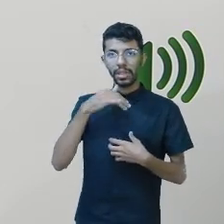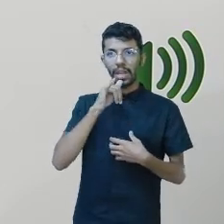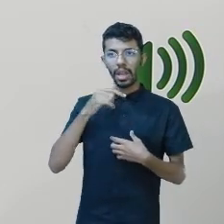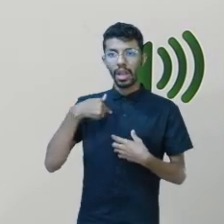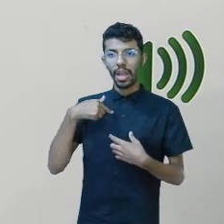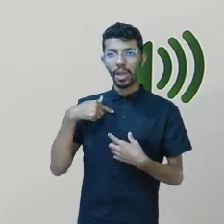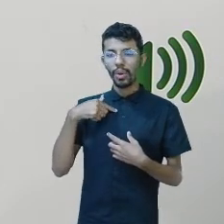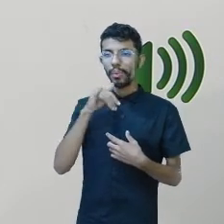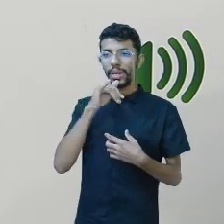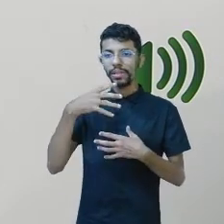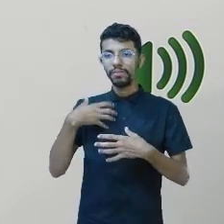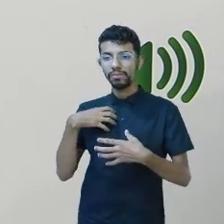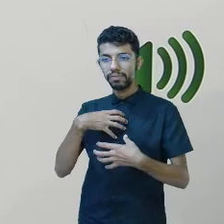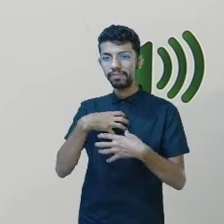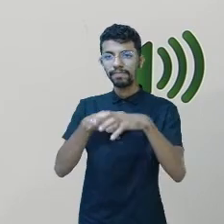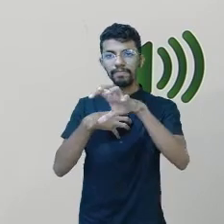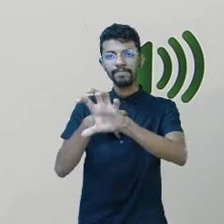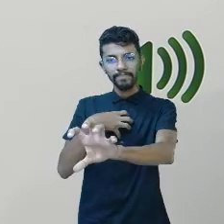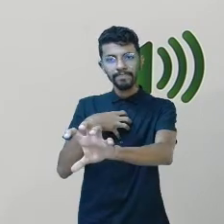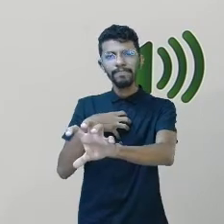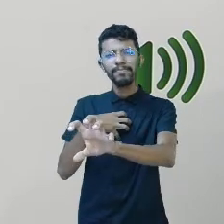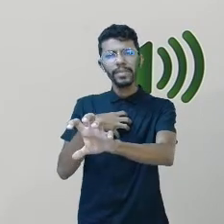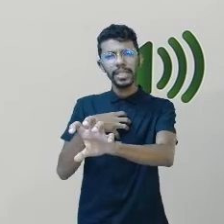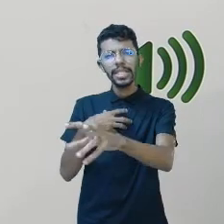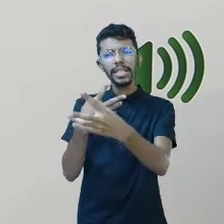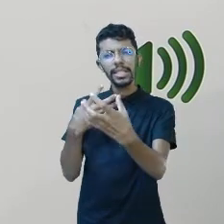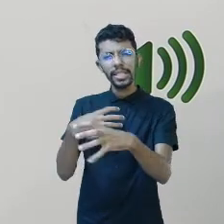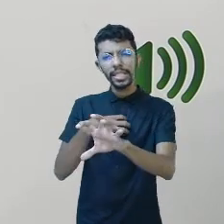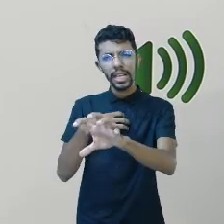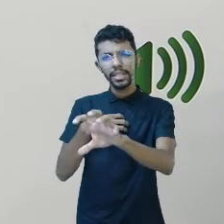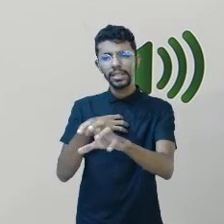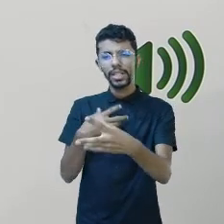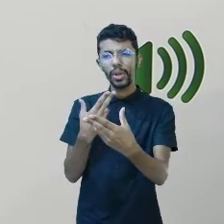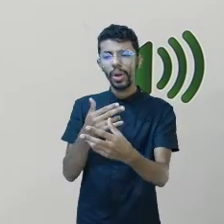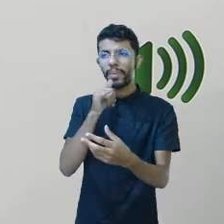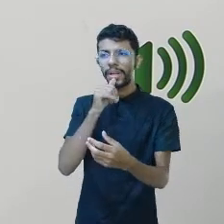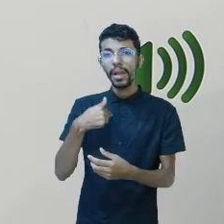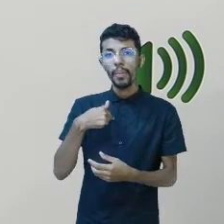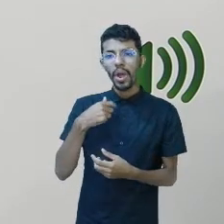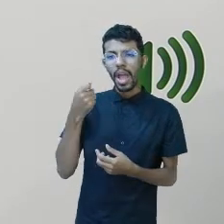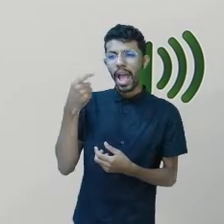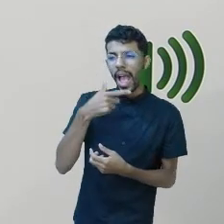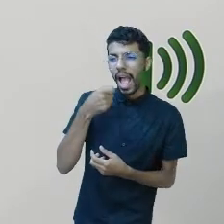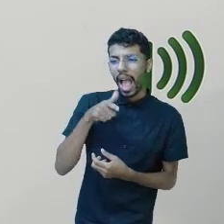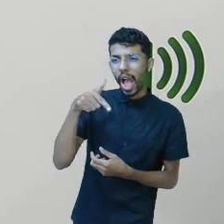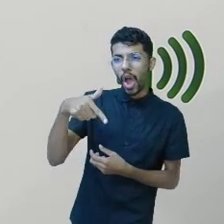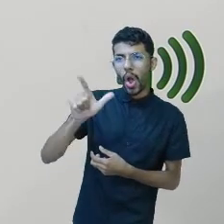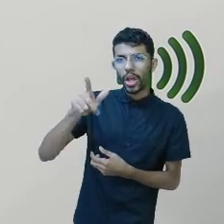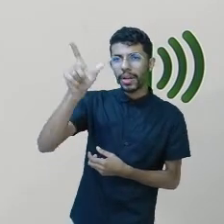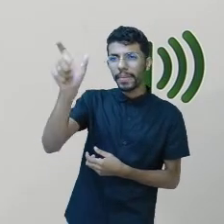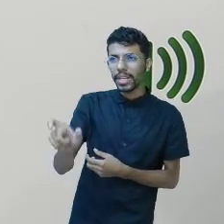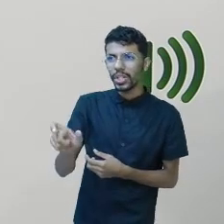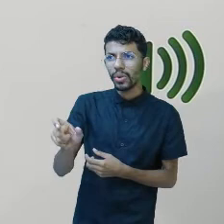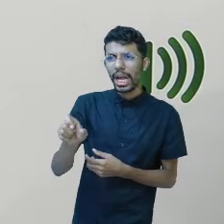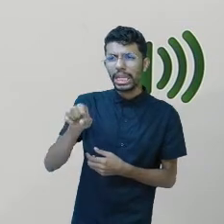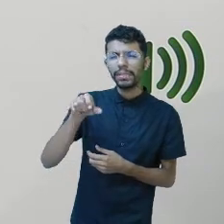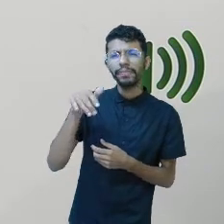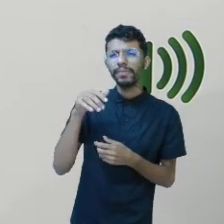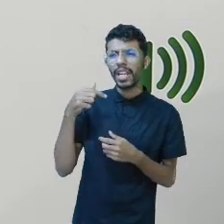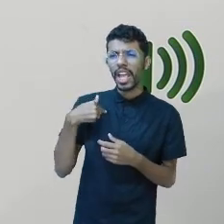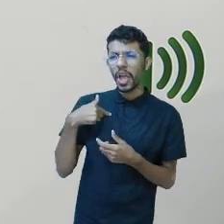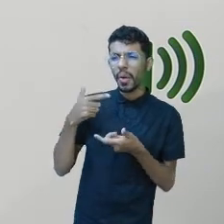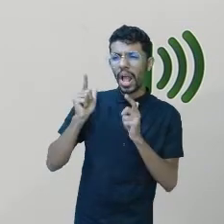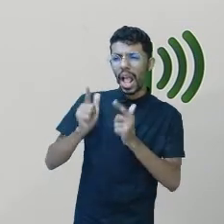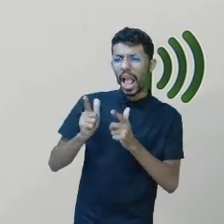fazendo graça da outra pessoa, que eu estou rindo da outra pessoa, se fosse comigo, eu ia achar graça